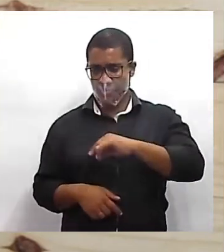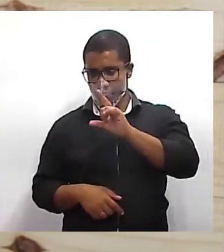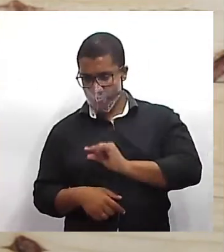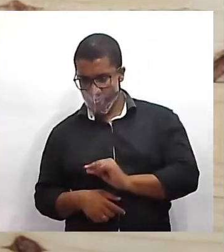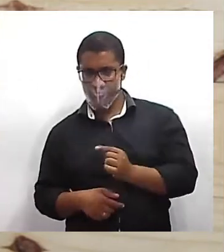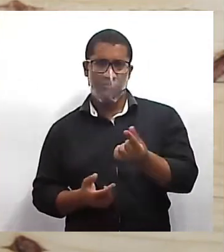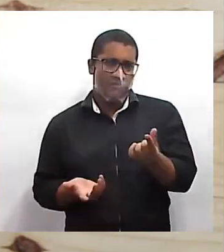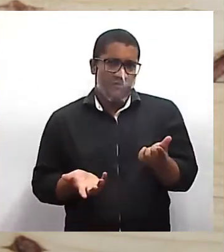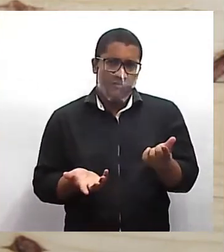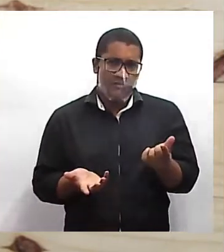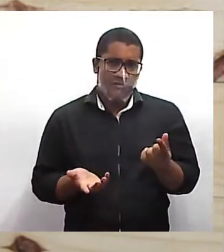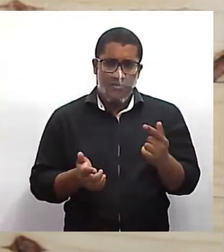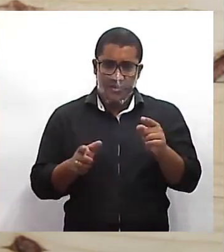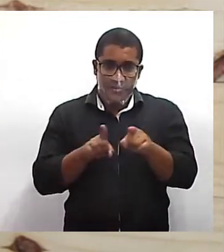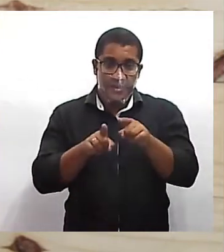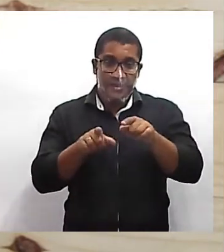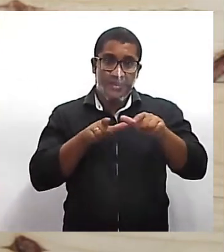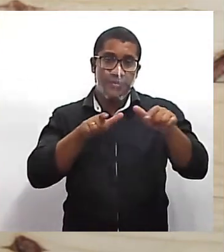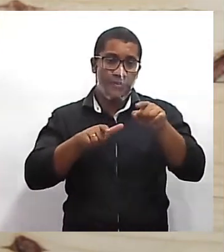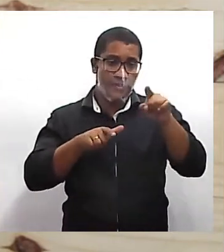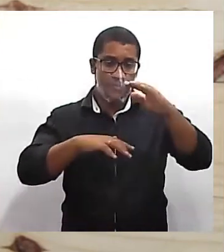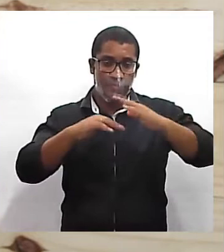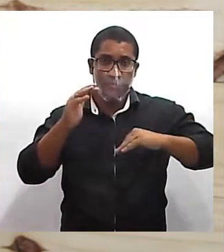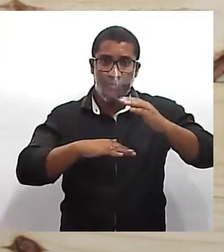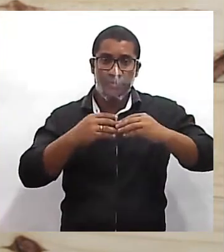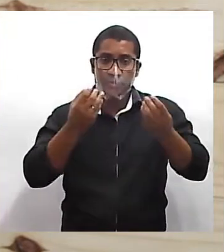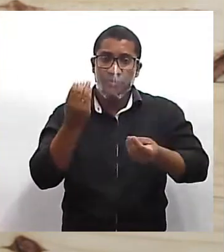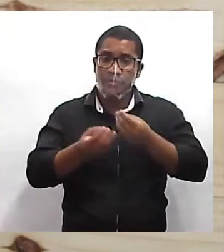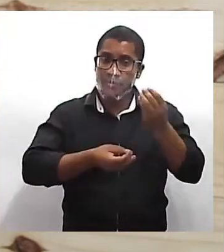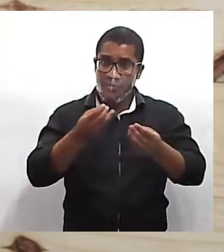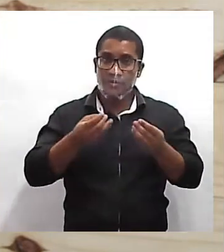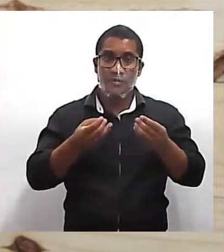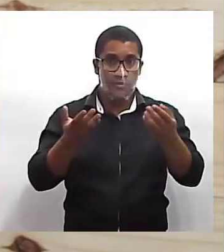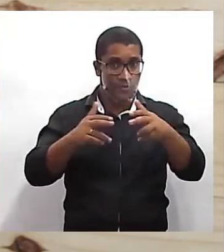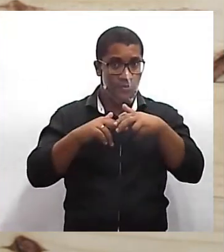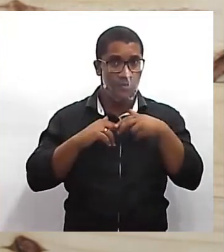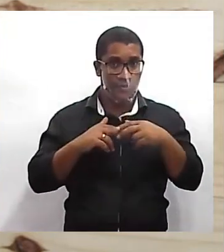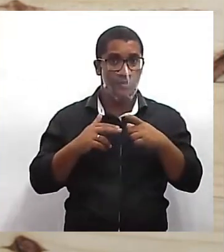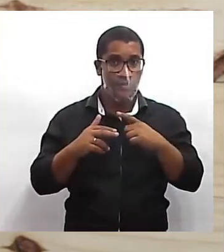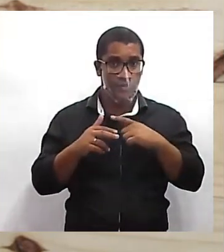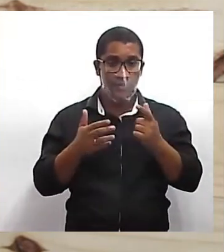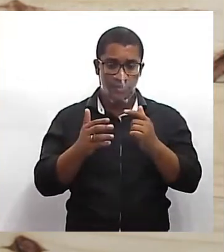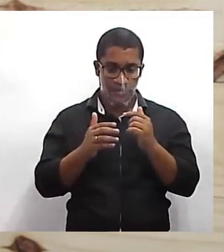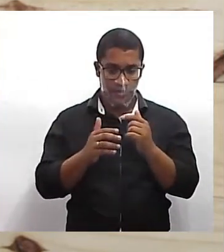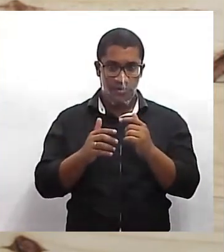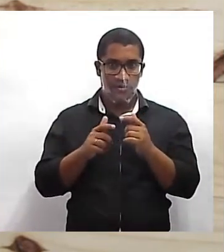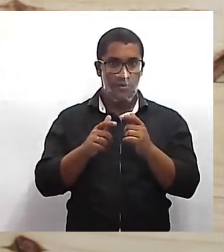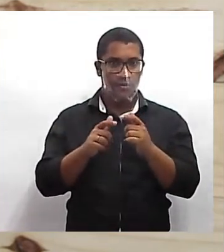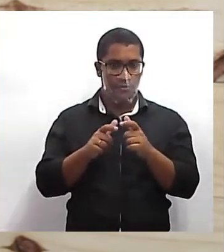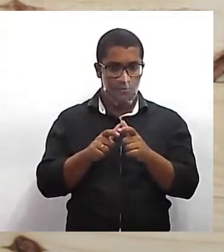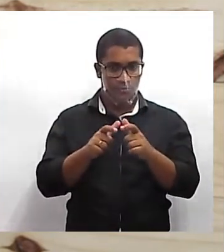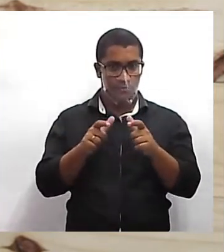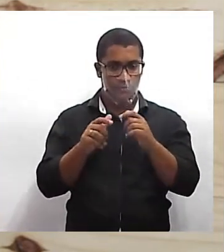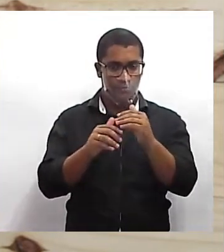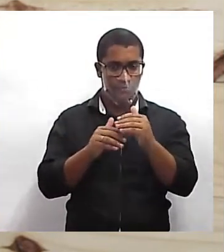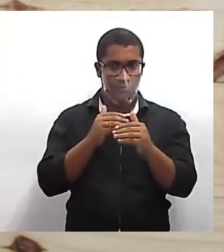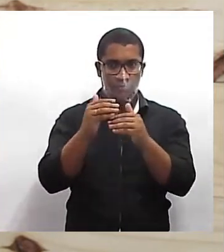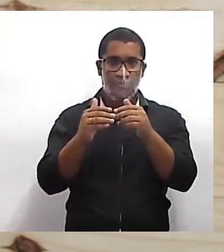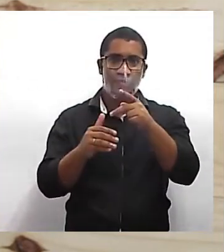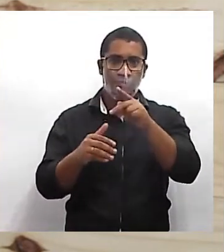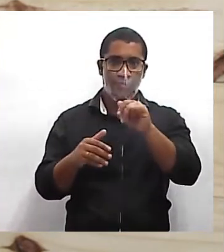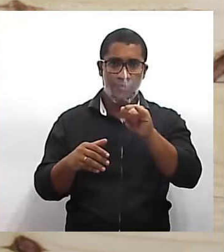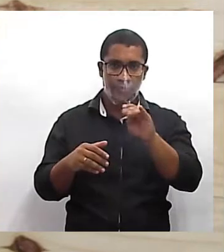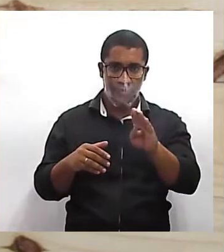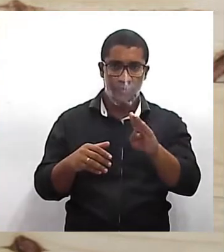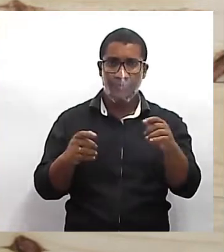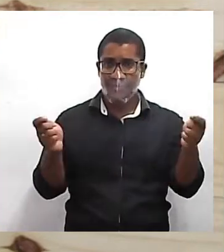de qualificação do trabalhador, porque é isso que vai influenciar o crescimento de médio prazo do PIB. Isso é muito